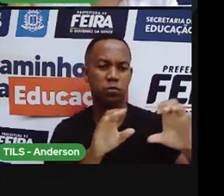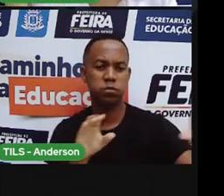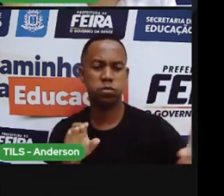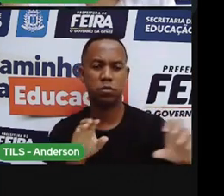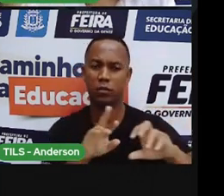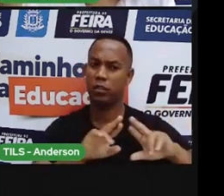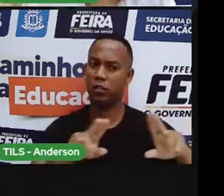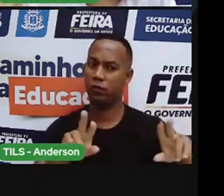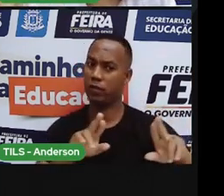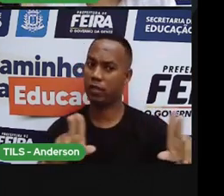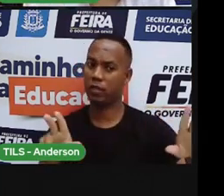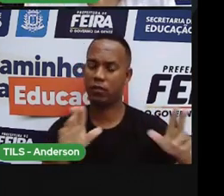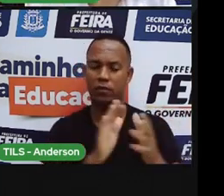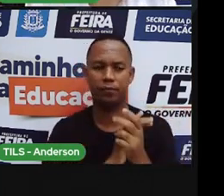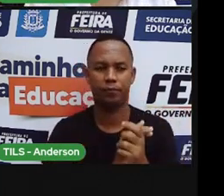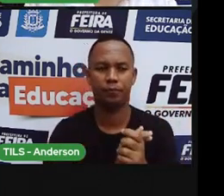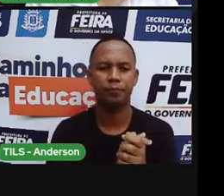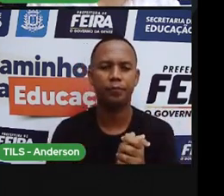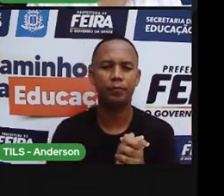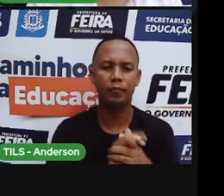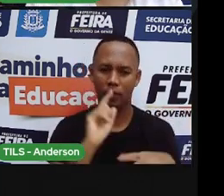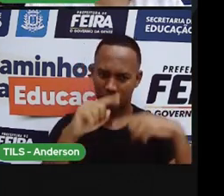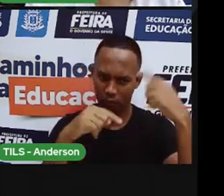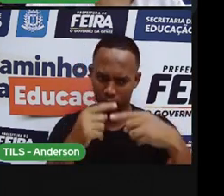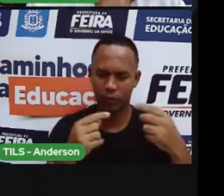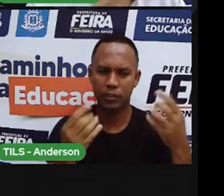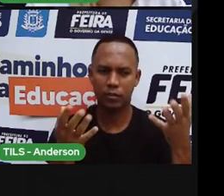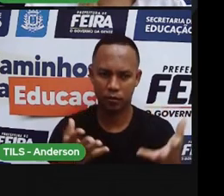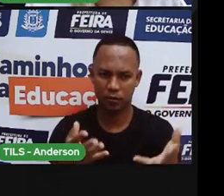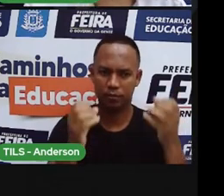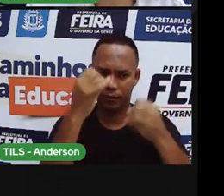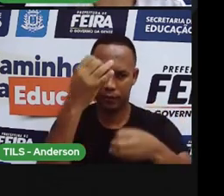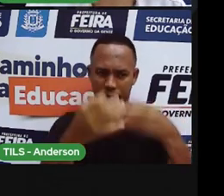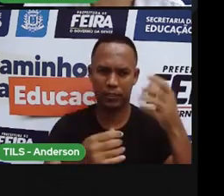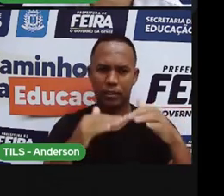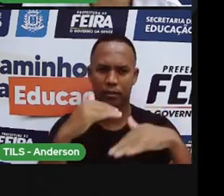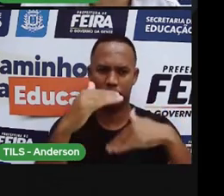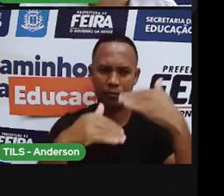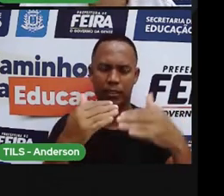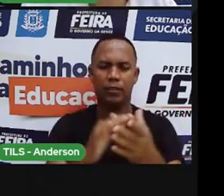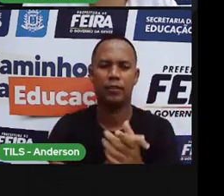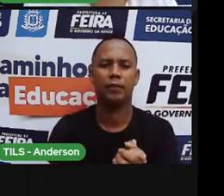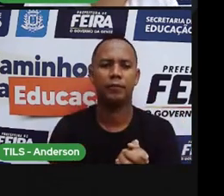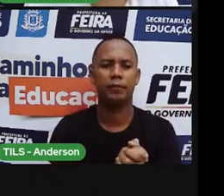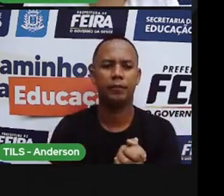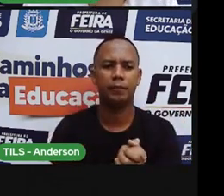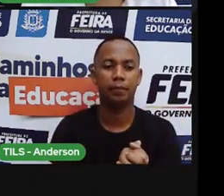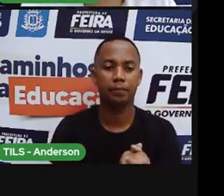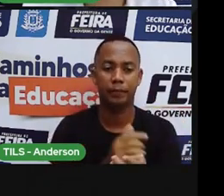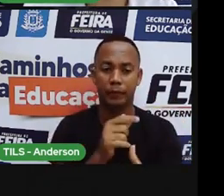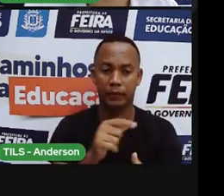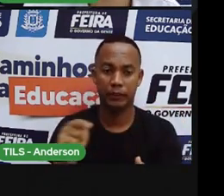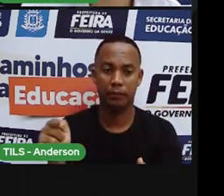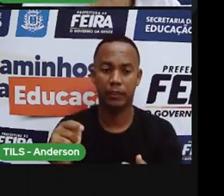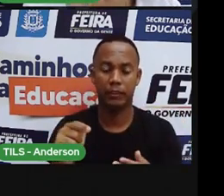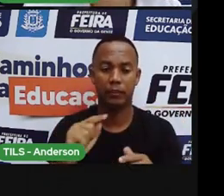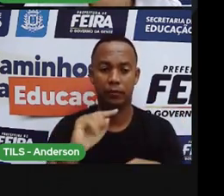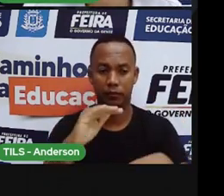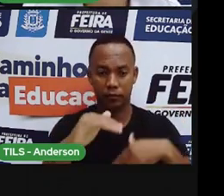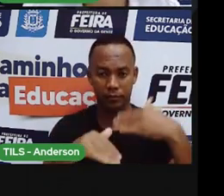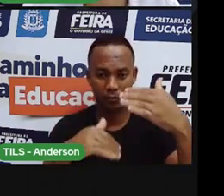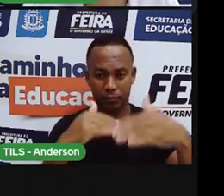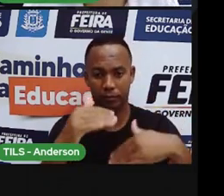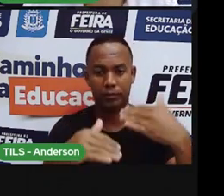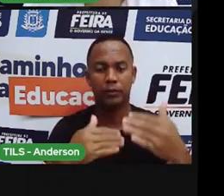separação depois. Agora não, tá? Todas as explicações eu vou dando no decorrer da semana. Quando terminar a semana, vai ter um monte